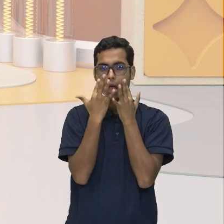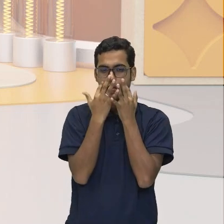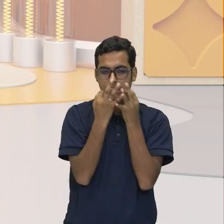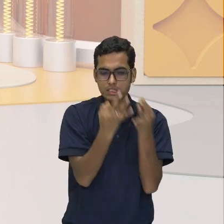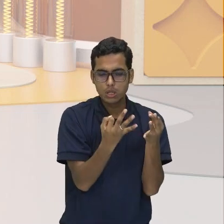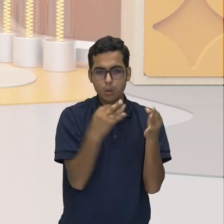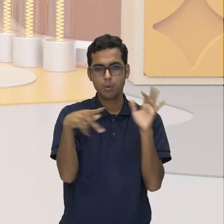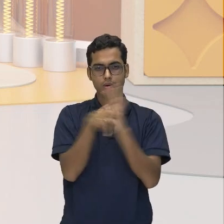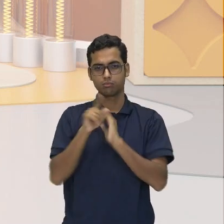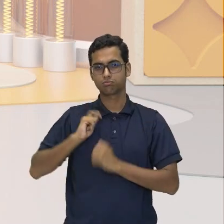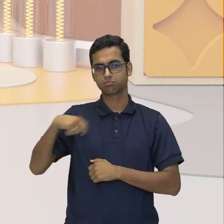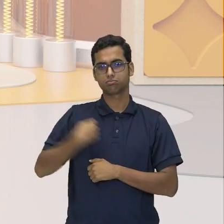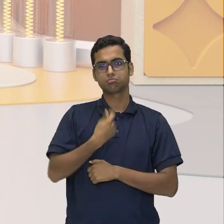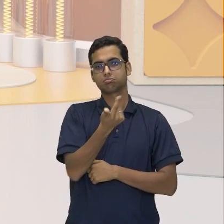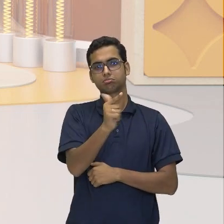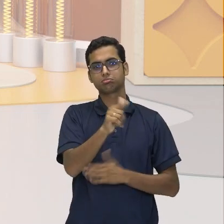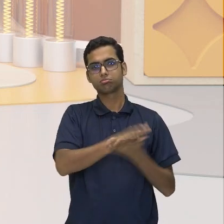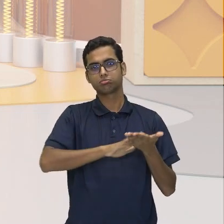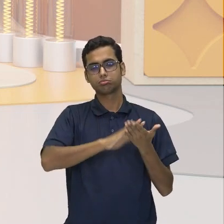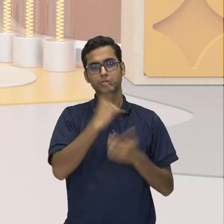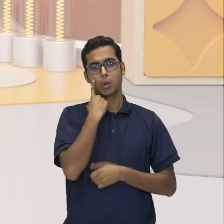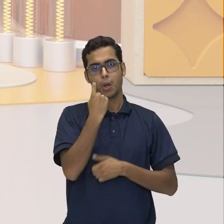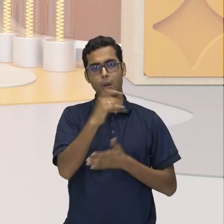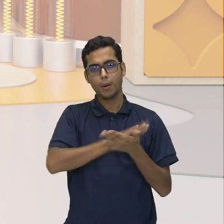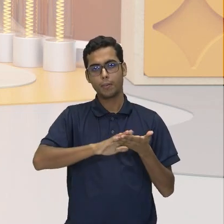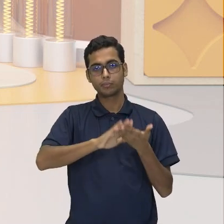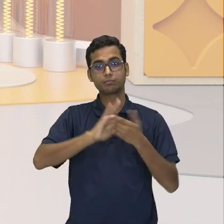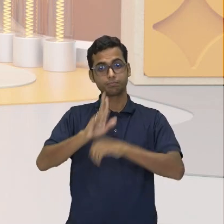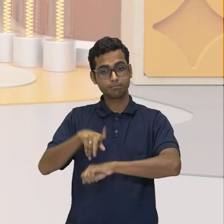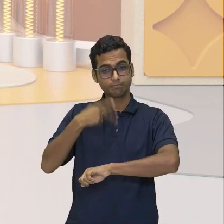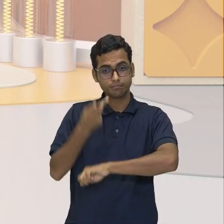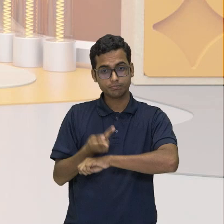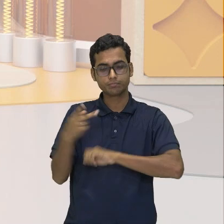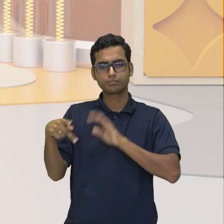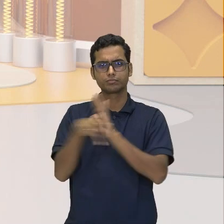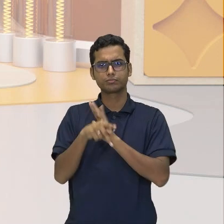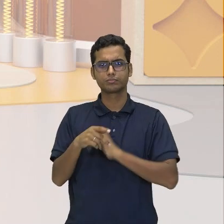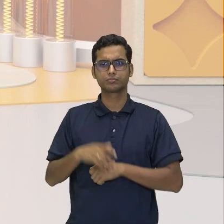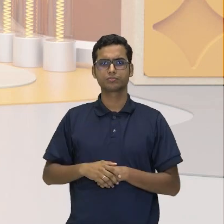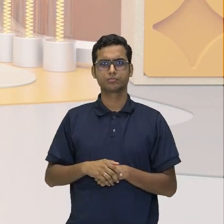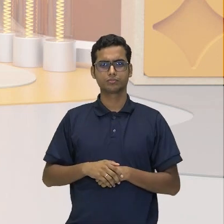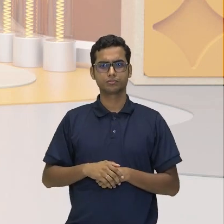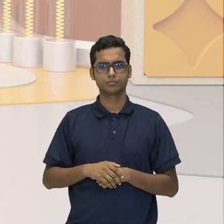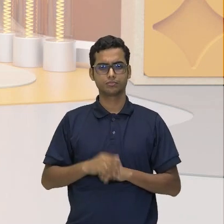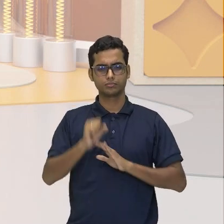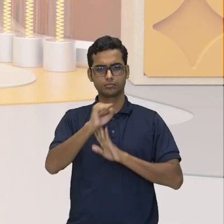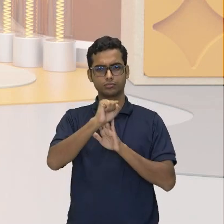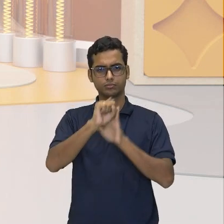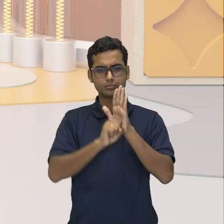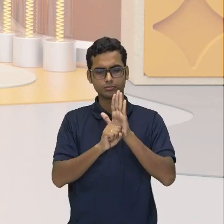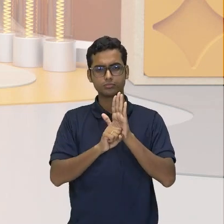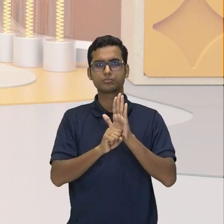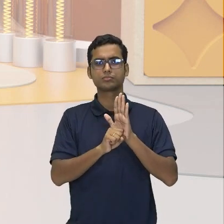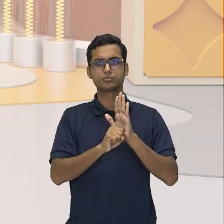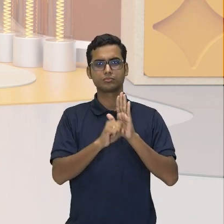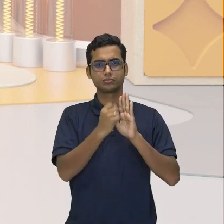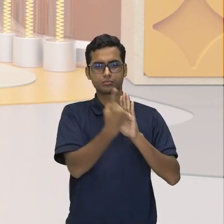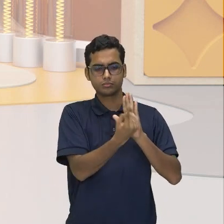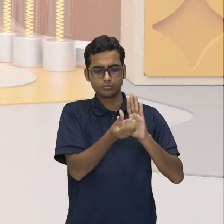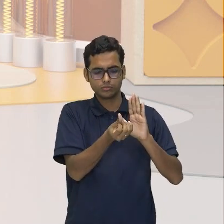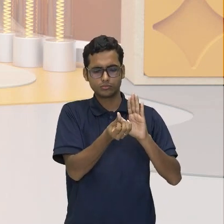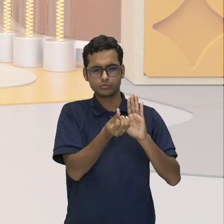Então, vai haver um interesse crescente na Amazônia a partir da segunda metade do século